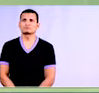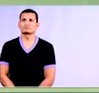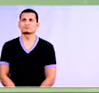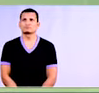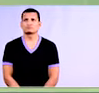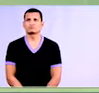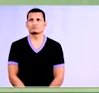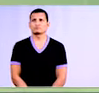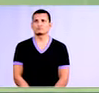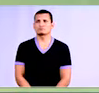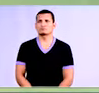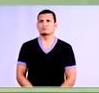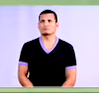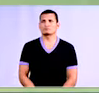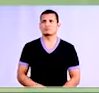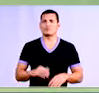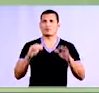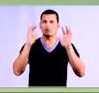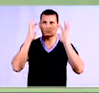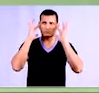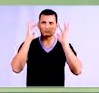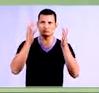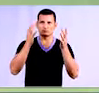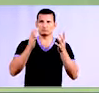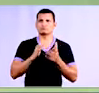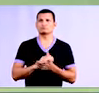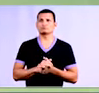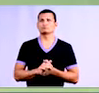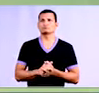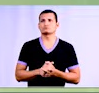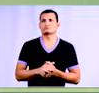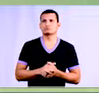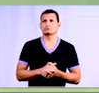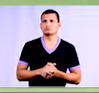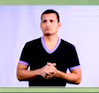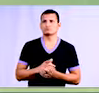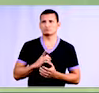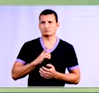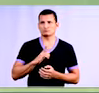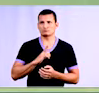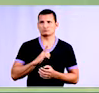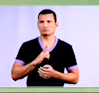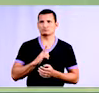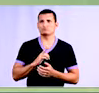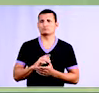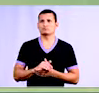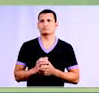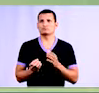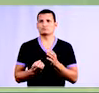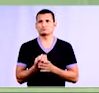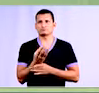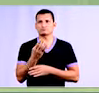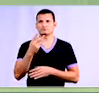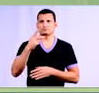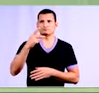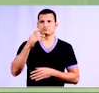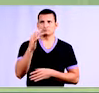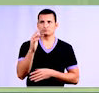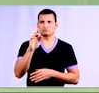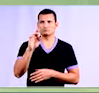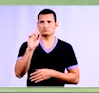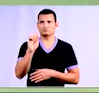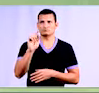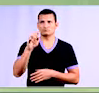essa solução gera fragmentação. As áreas